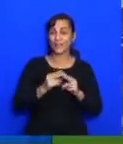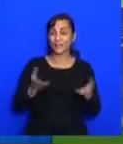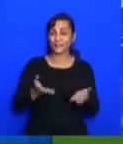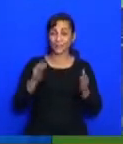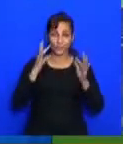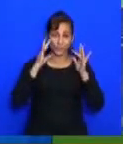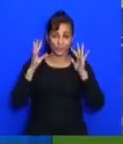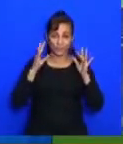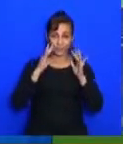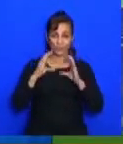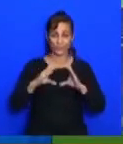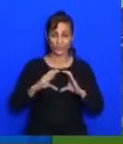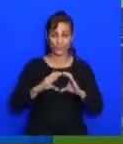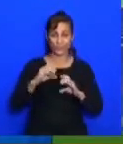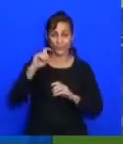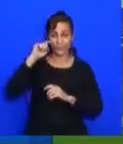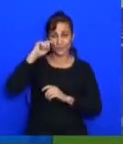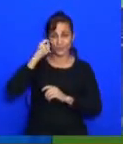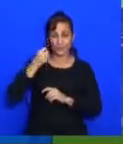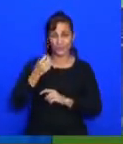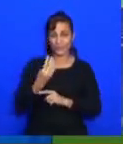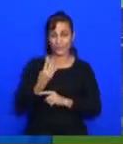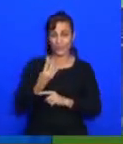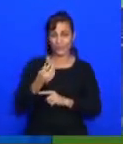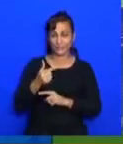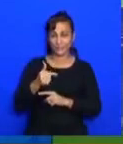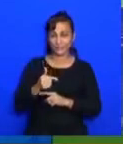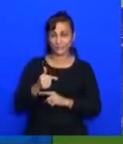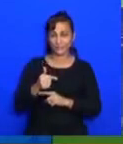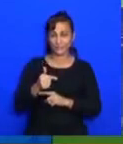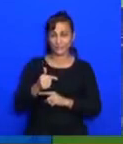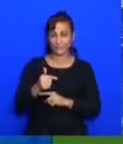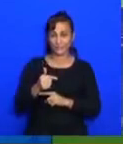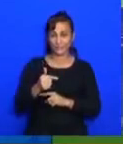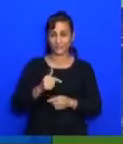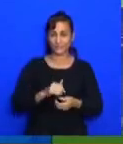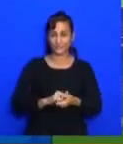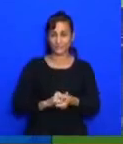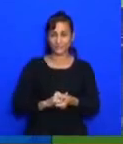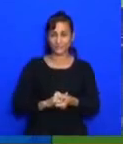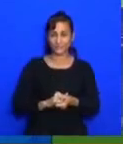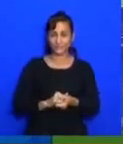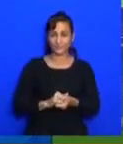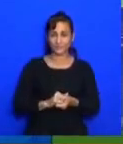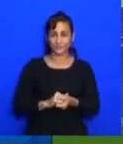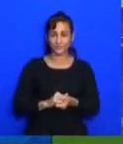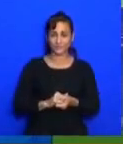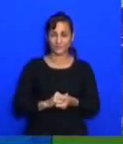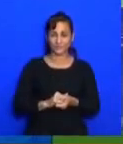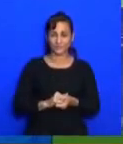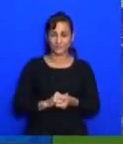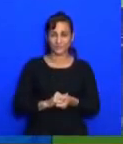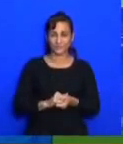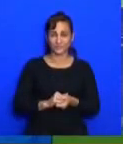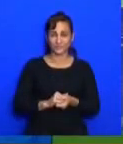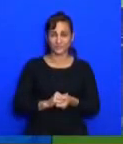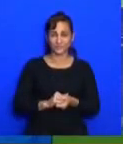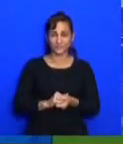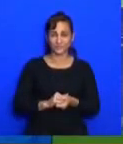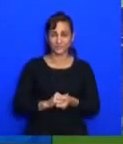Caixa. Já pensou? Bola preta, número 47. Preta, 47.